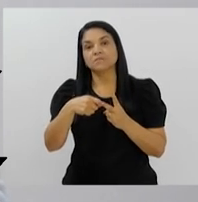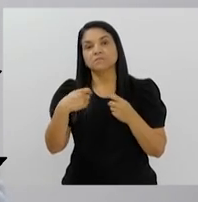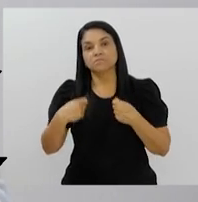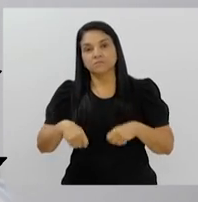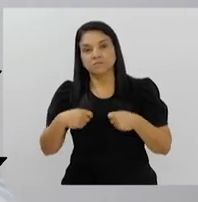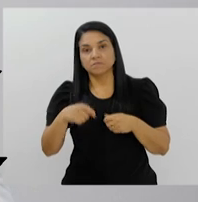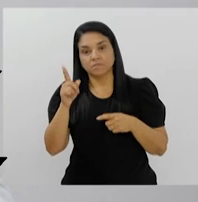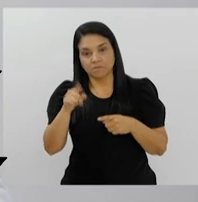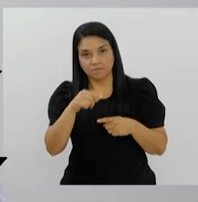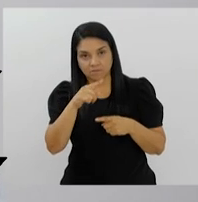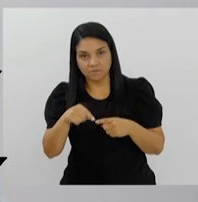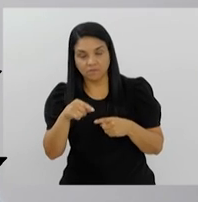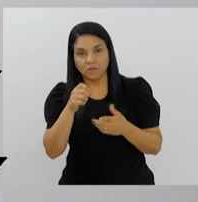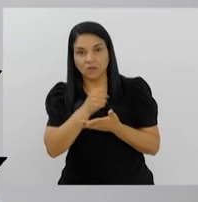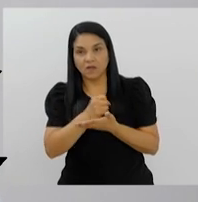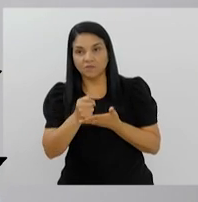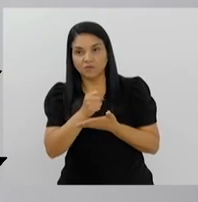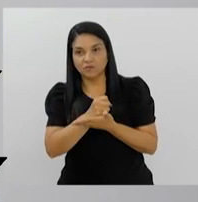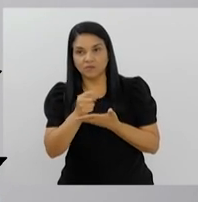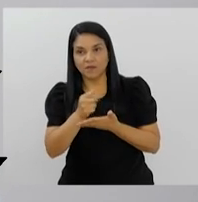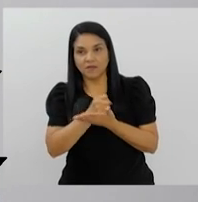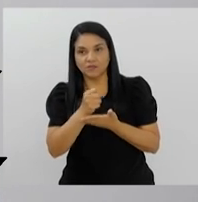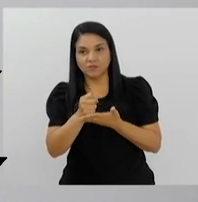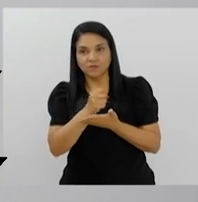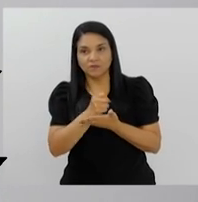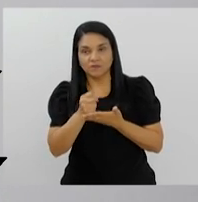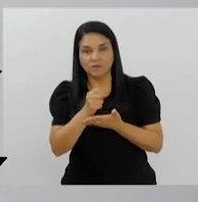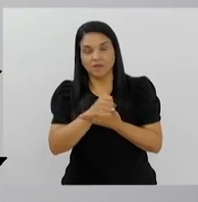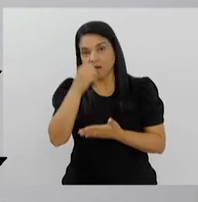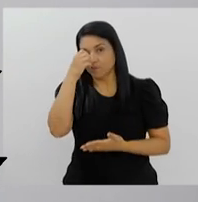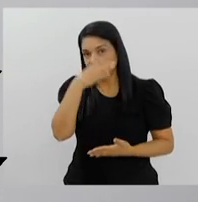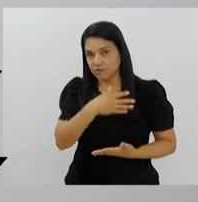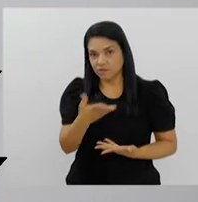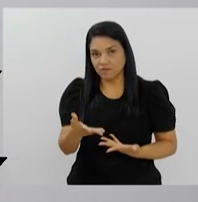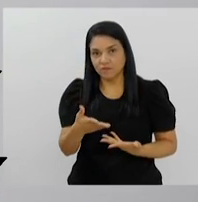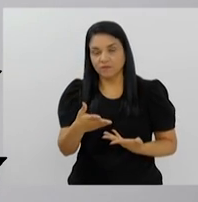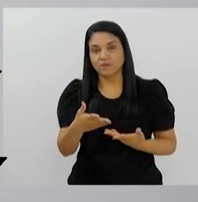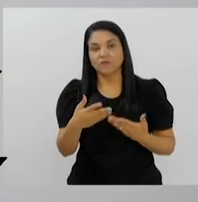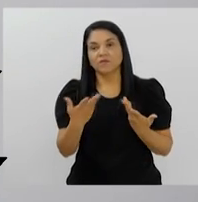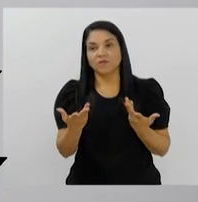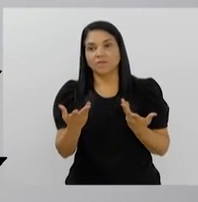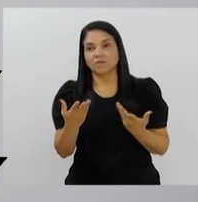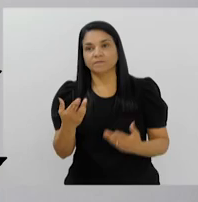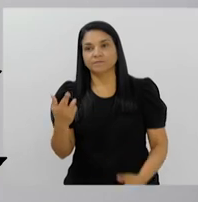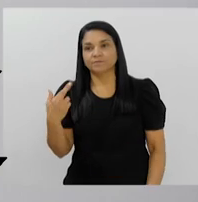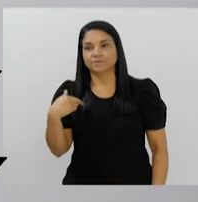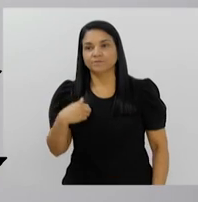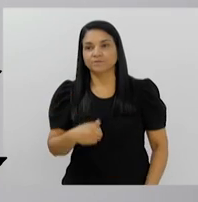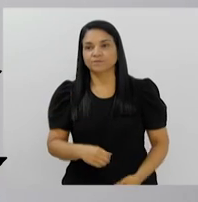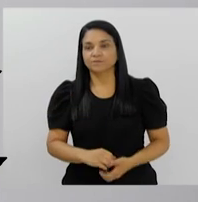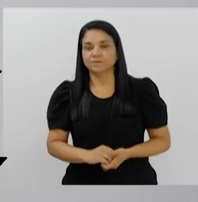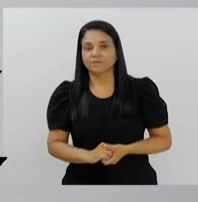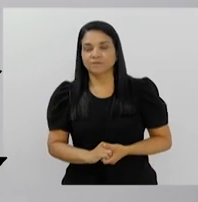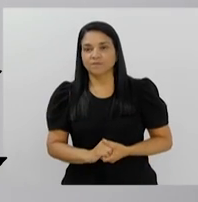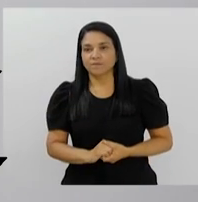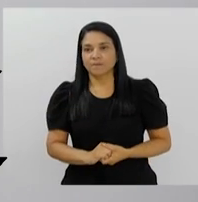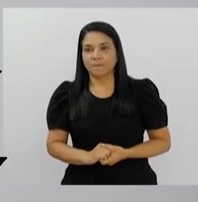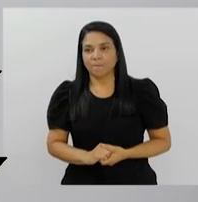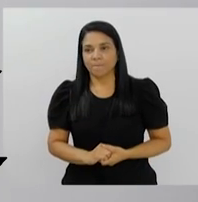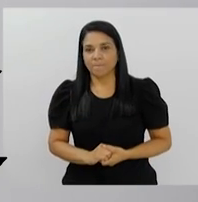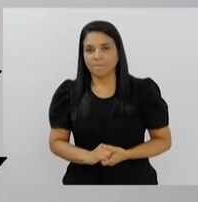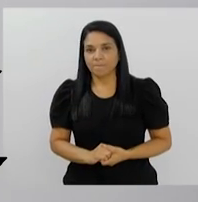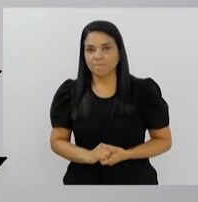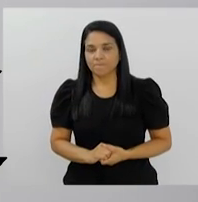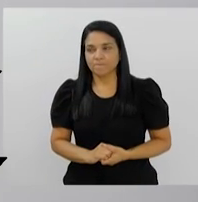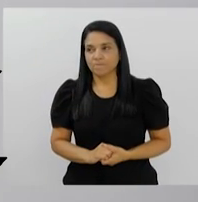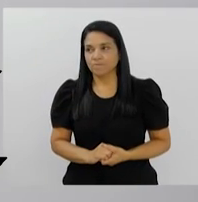considerado abusivo e o consumidor ele tem o direito a cancelar a qualquer momento sem pagar essa multa Isso é uma